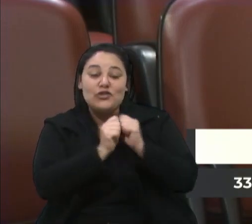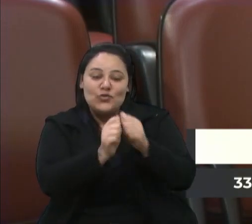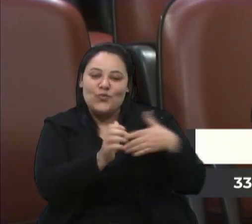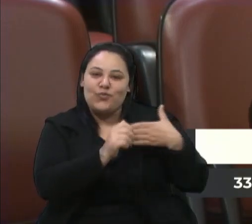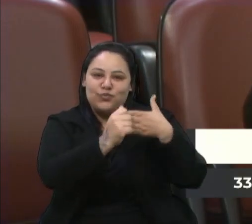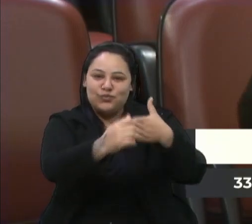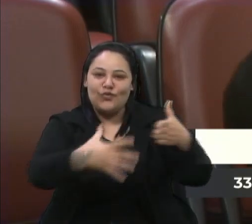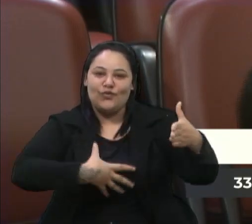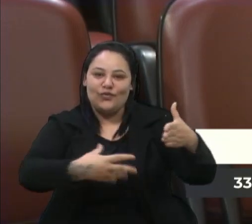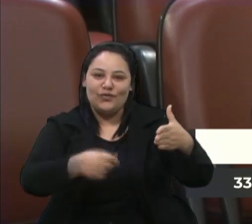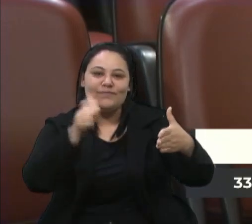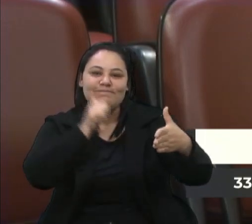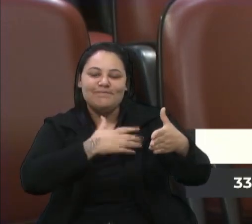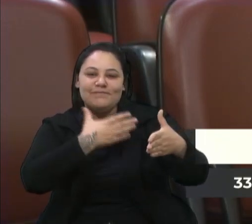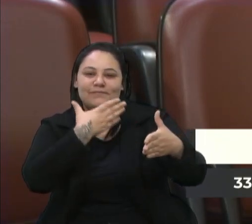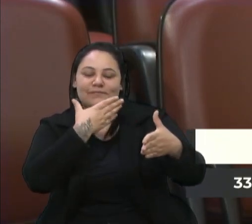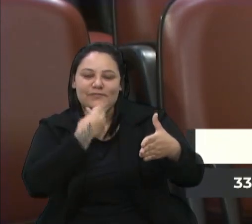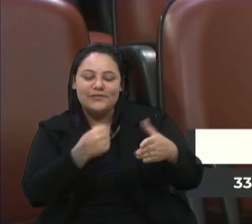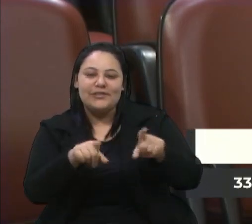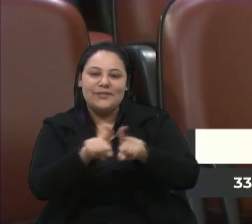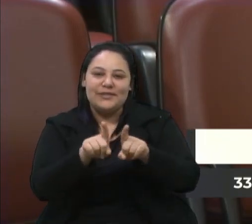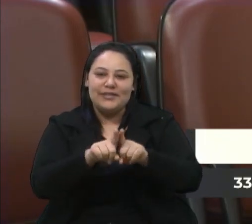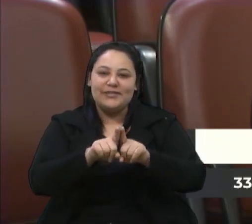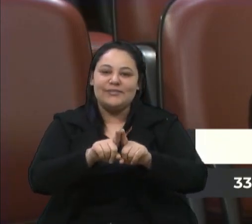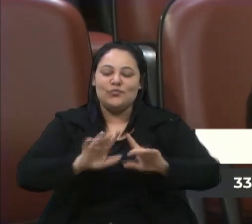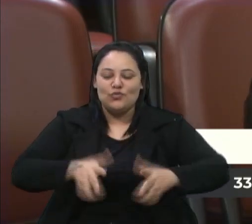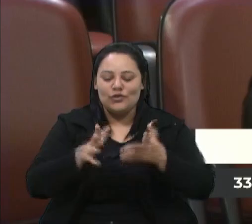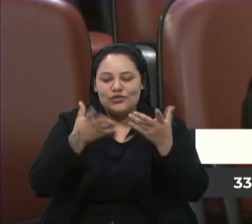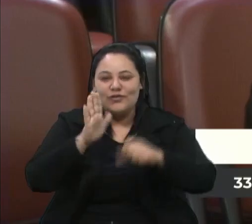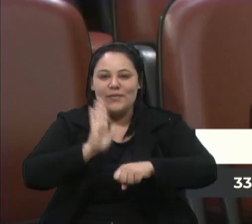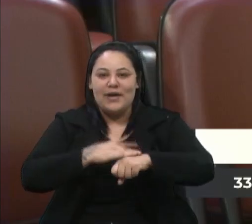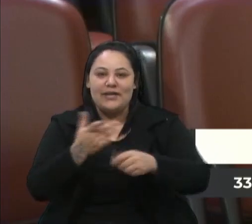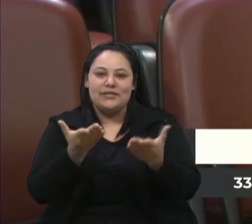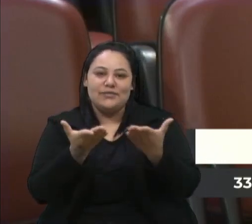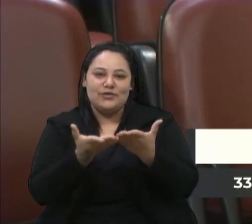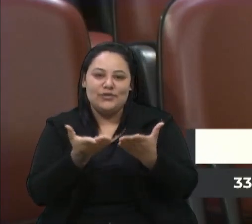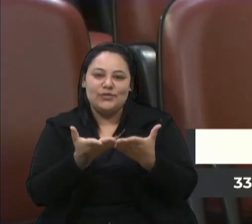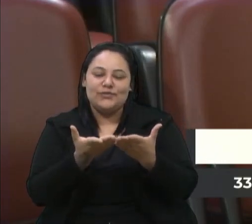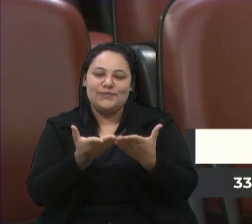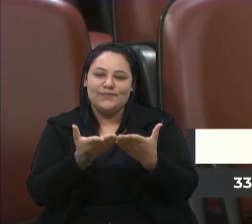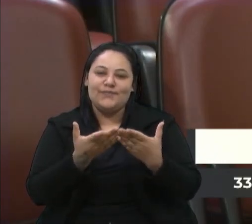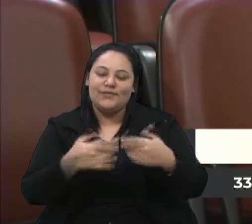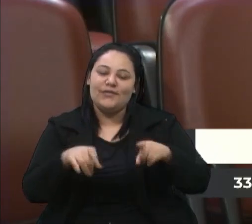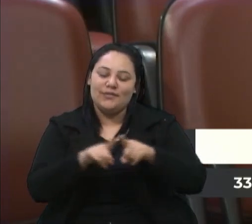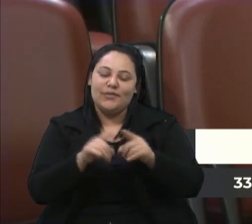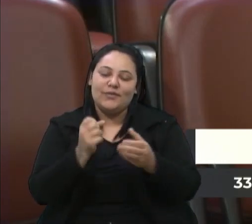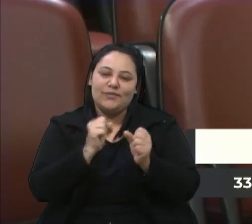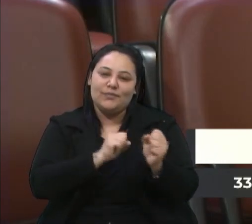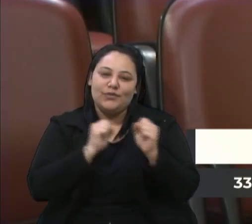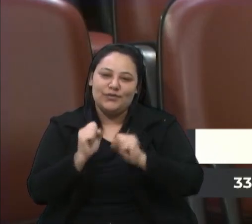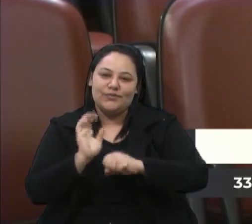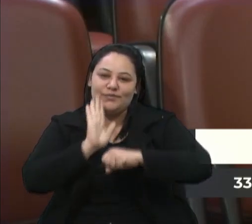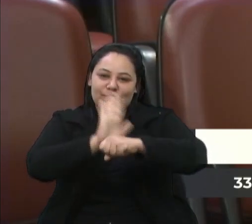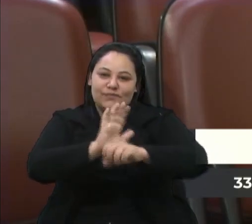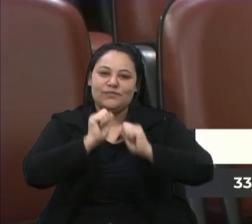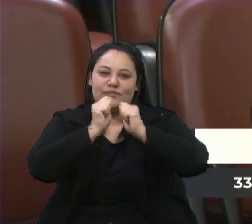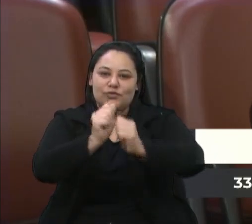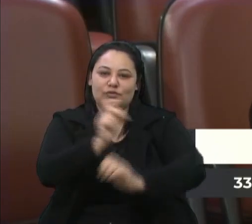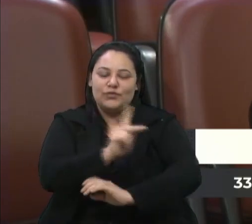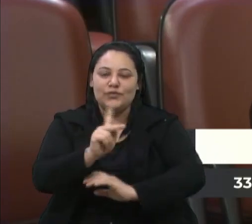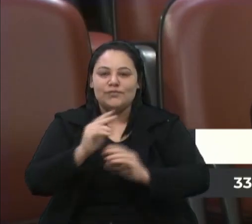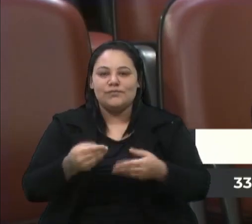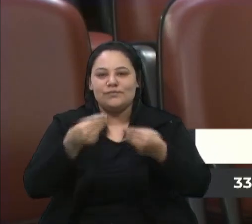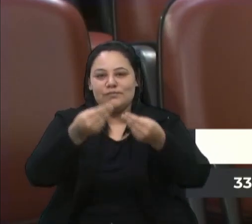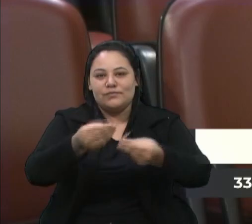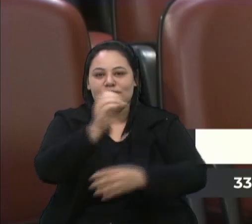com o seu filho, se engaja mais nos estudos e assim nós podemos dar, junto com os professores, nós podemos dar um ótimo